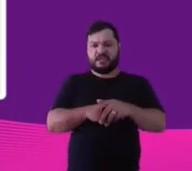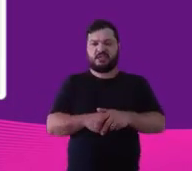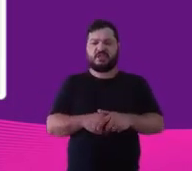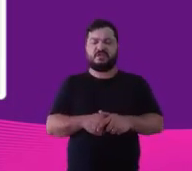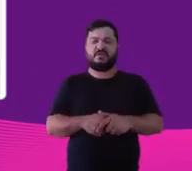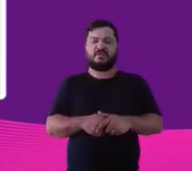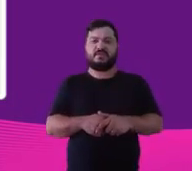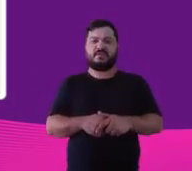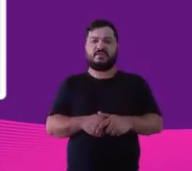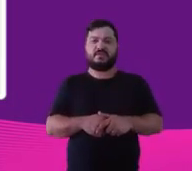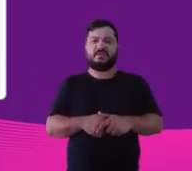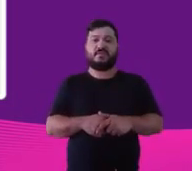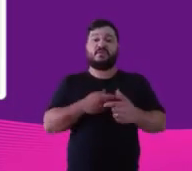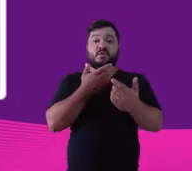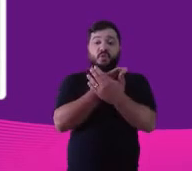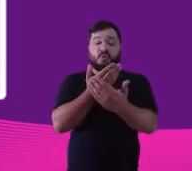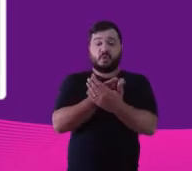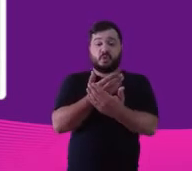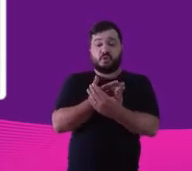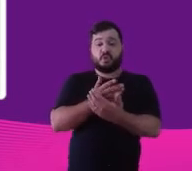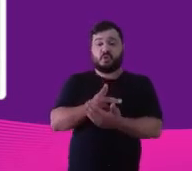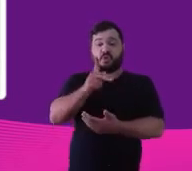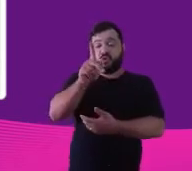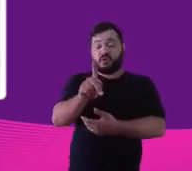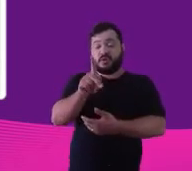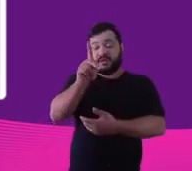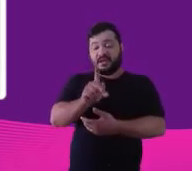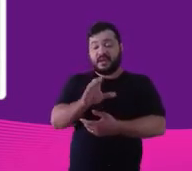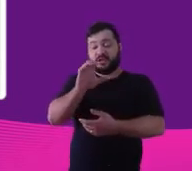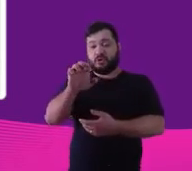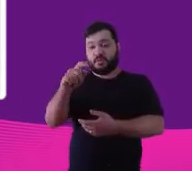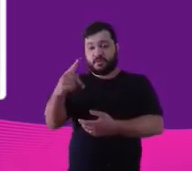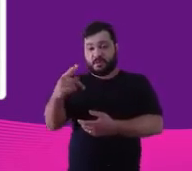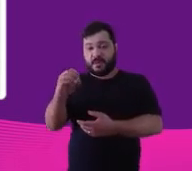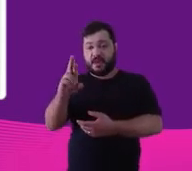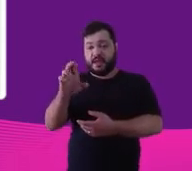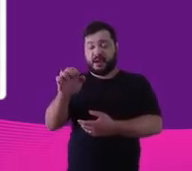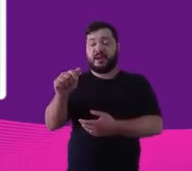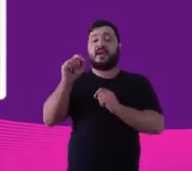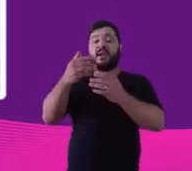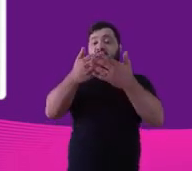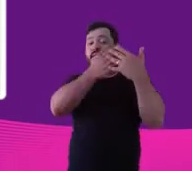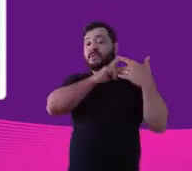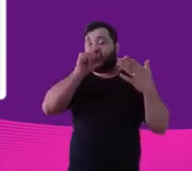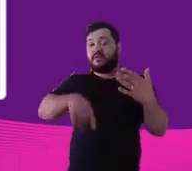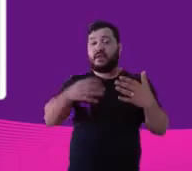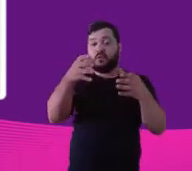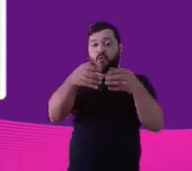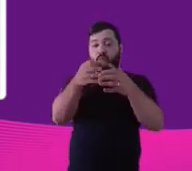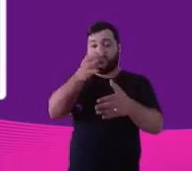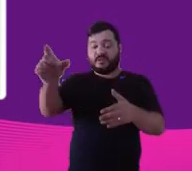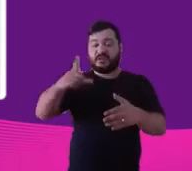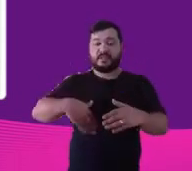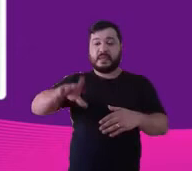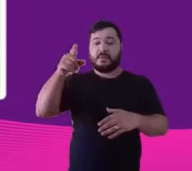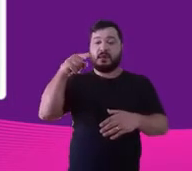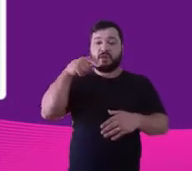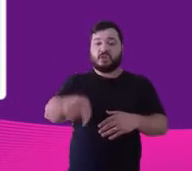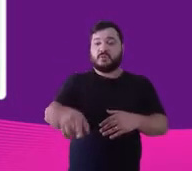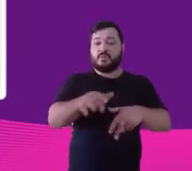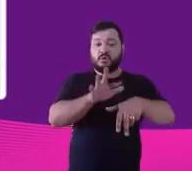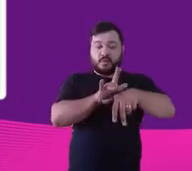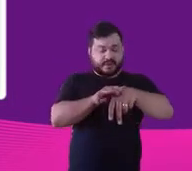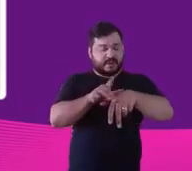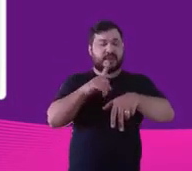não pude cassiopéia é capitaneada pelo grupo francês mais mil pacientes foram